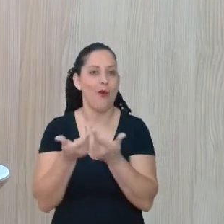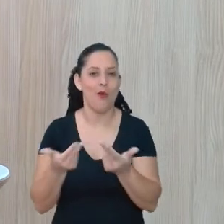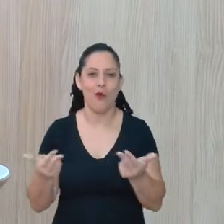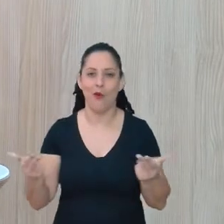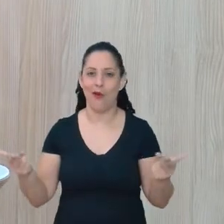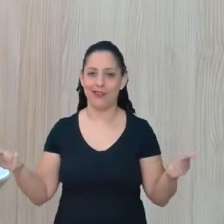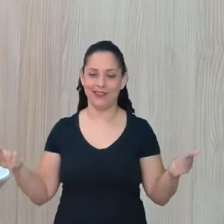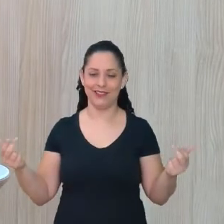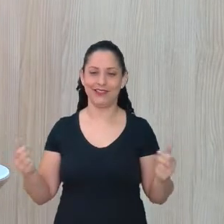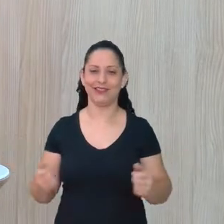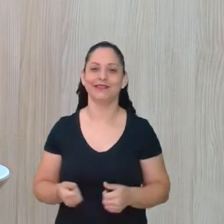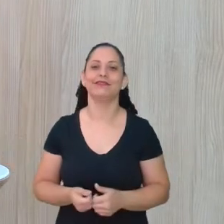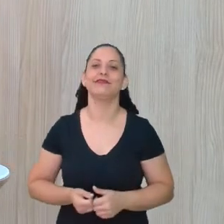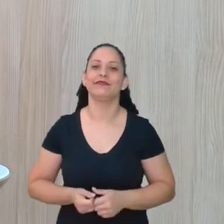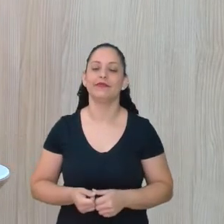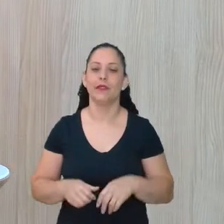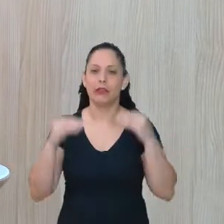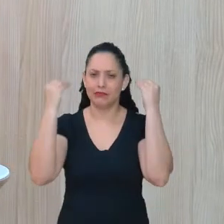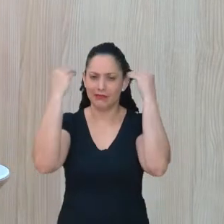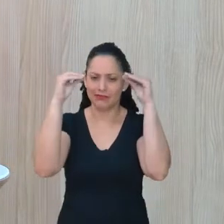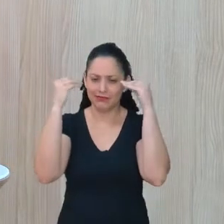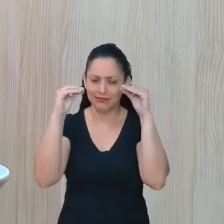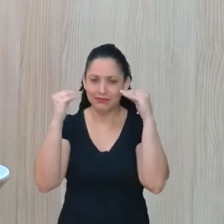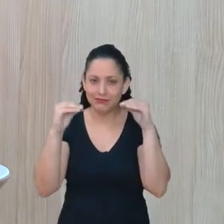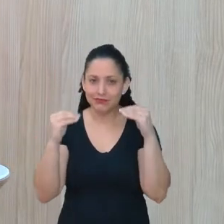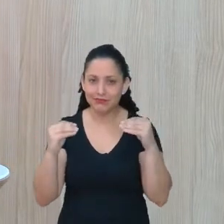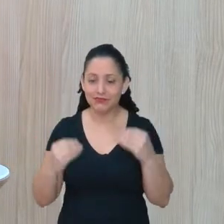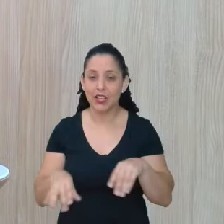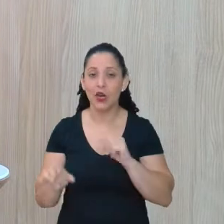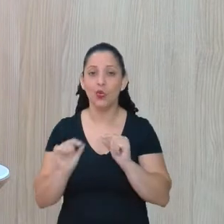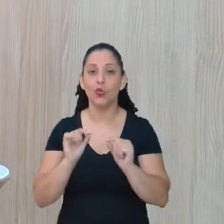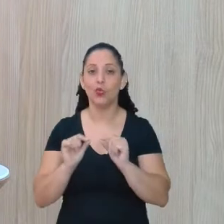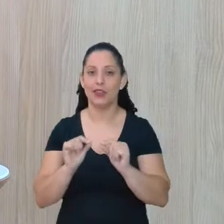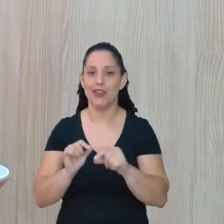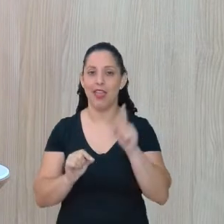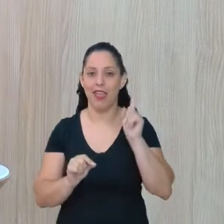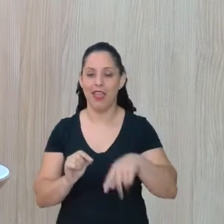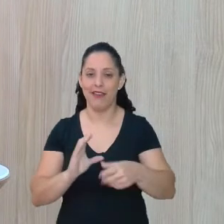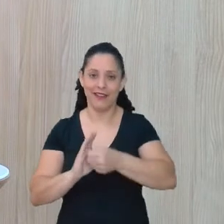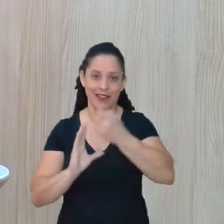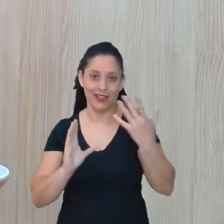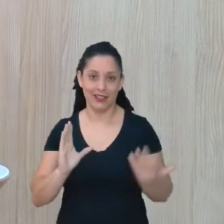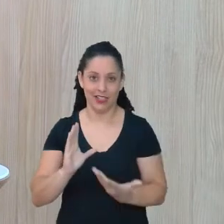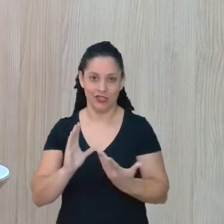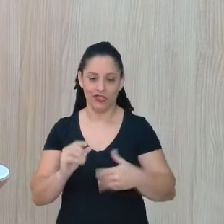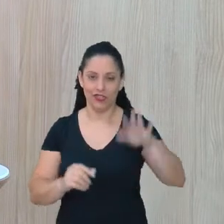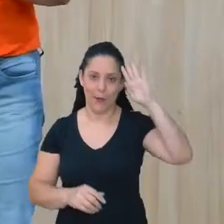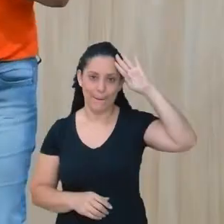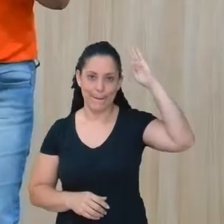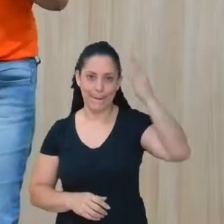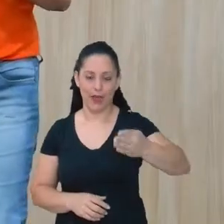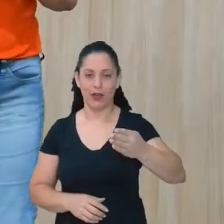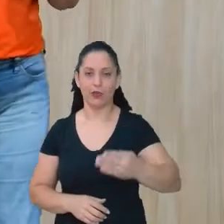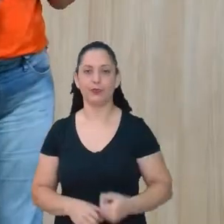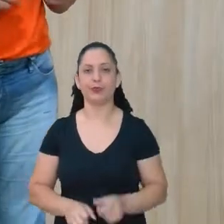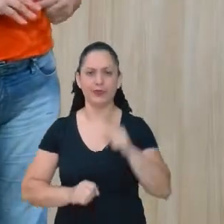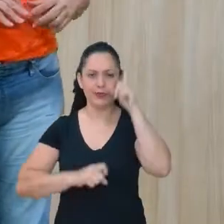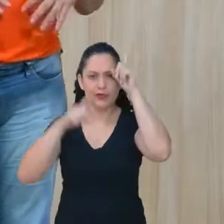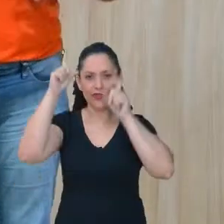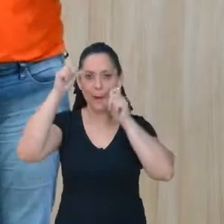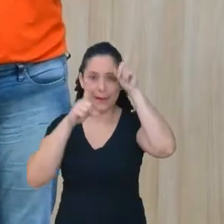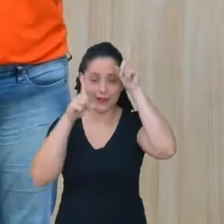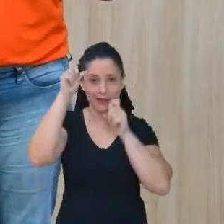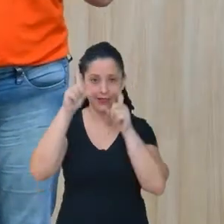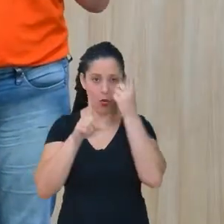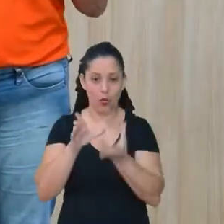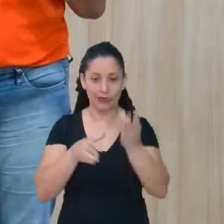Que exatamente veio colocar o fragmentário, né? Que é uma das características principais. O expressionismo no teatro.